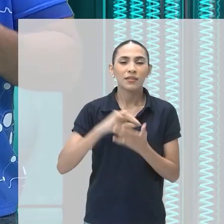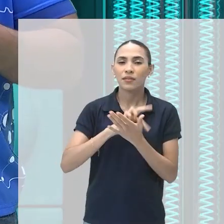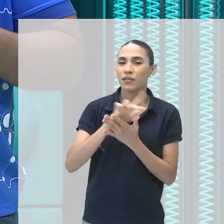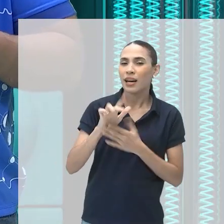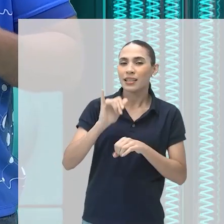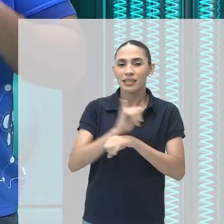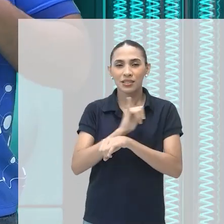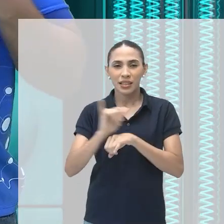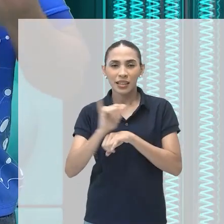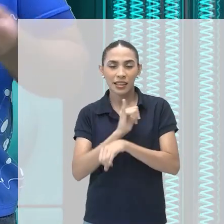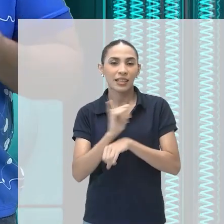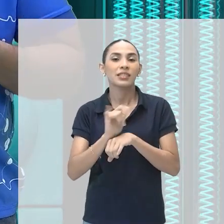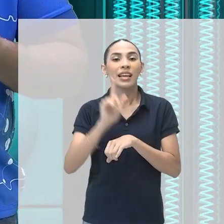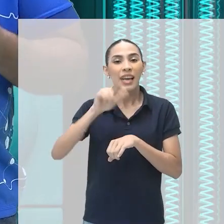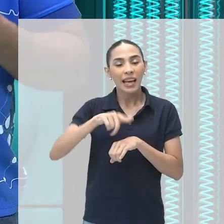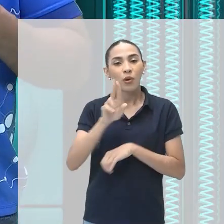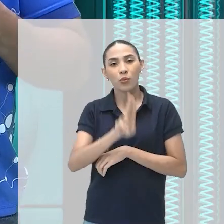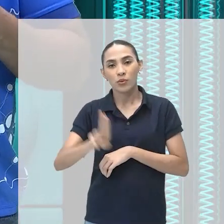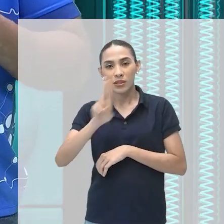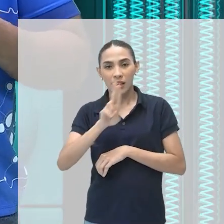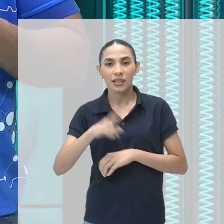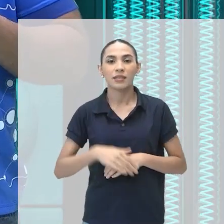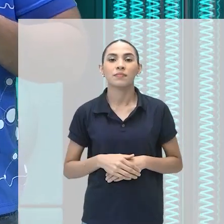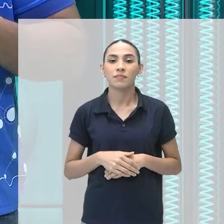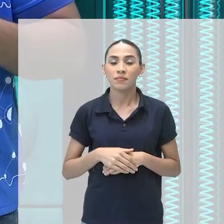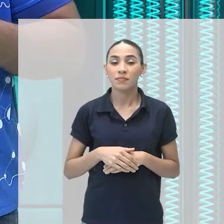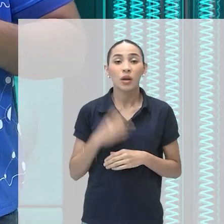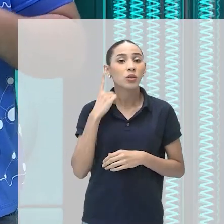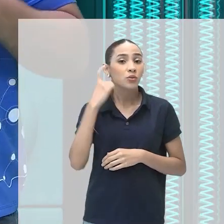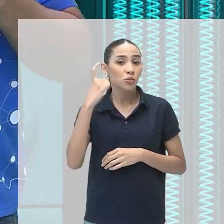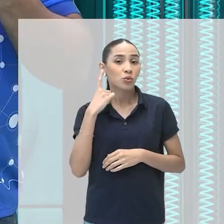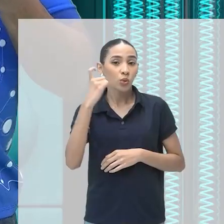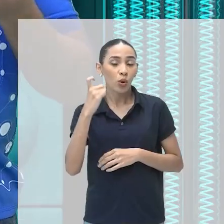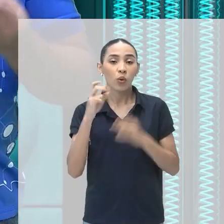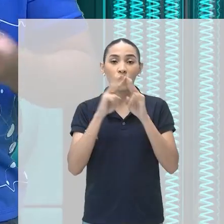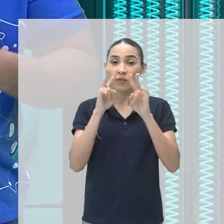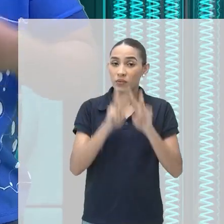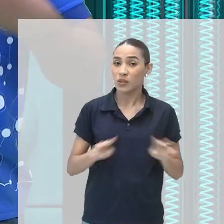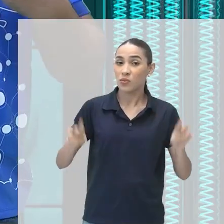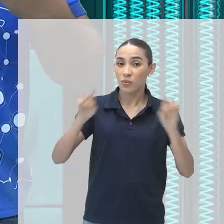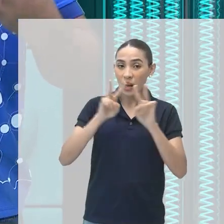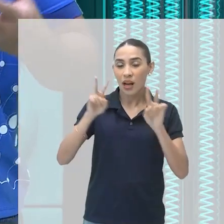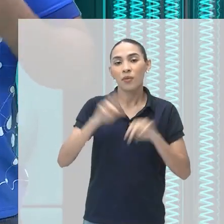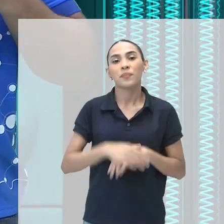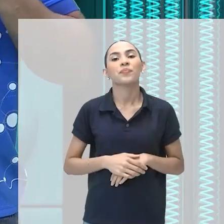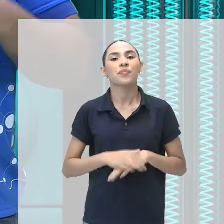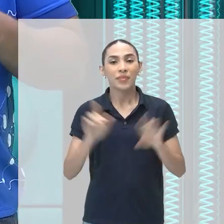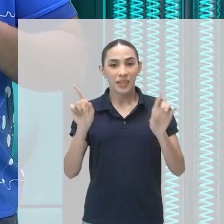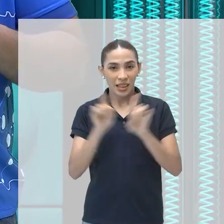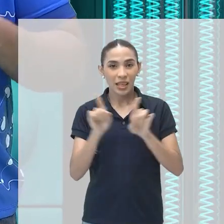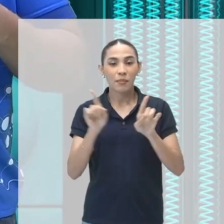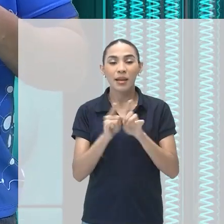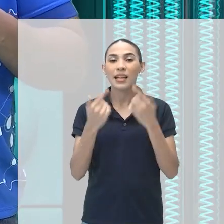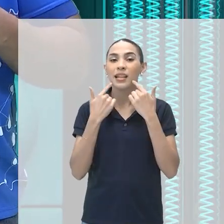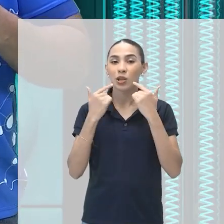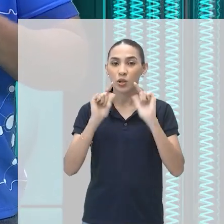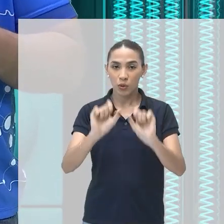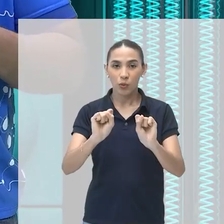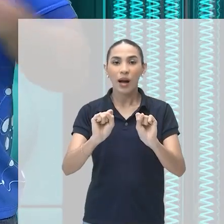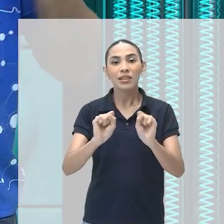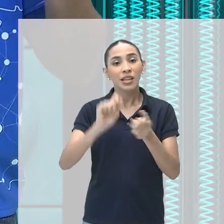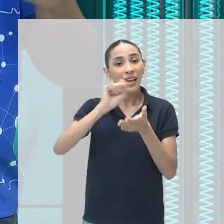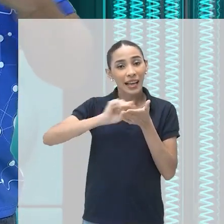como já mencionei, que são articulados, desde os sonoros, visuais e a própria linguagem, a